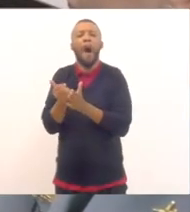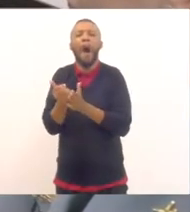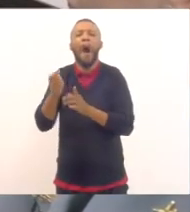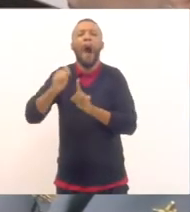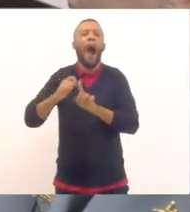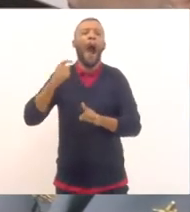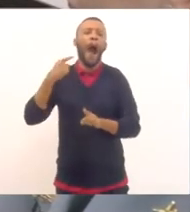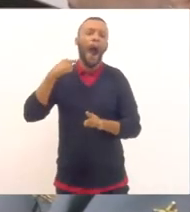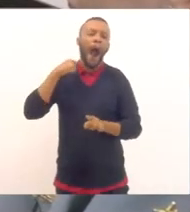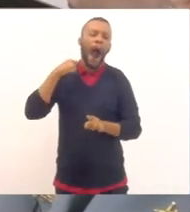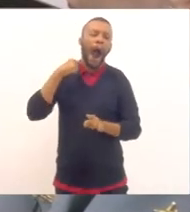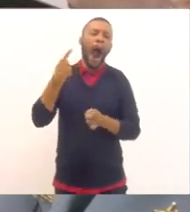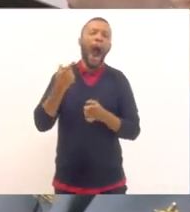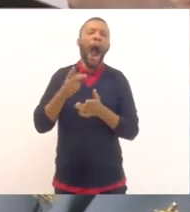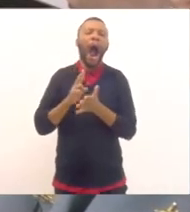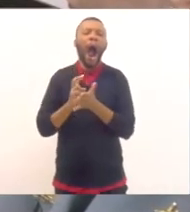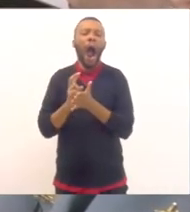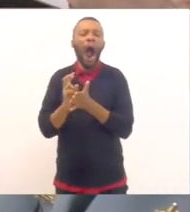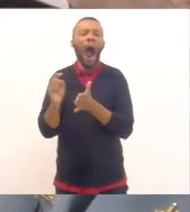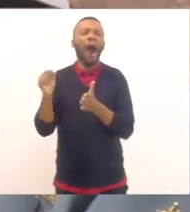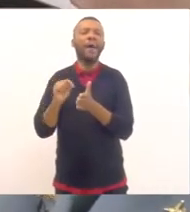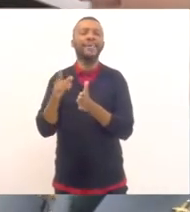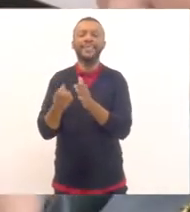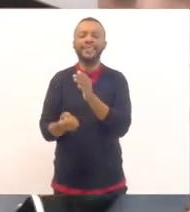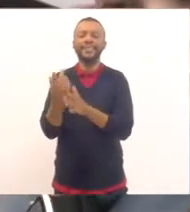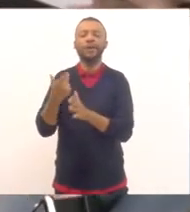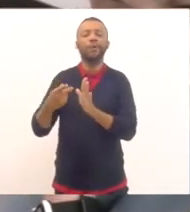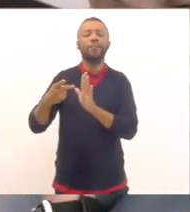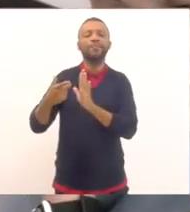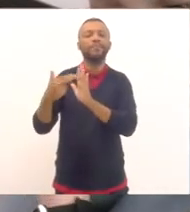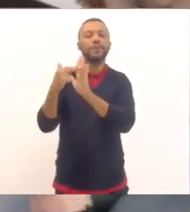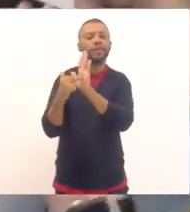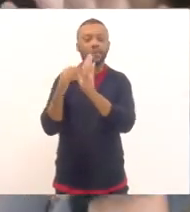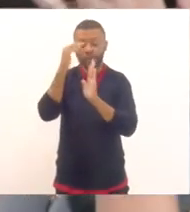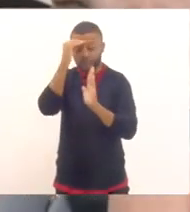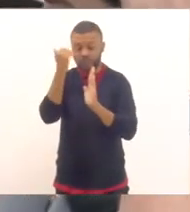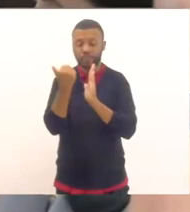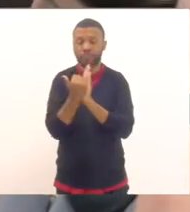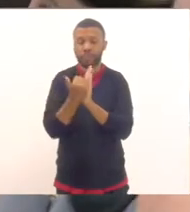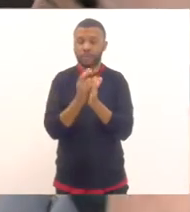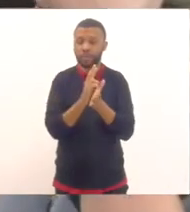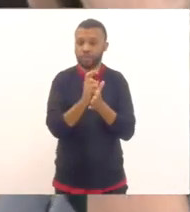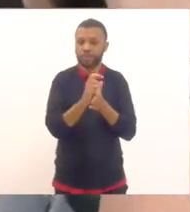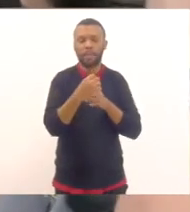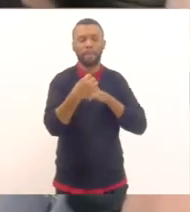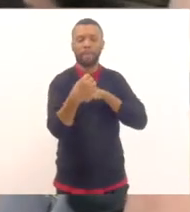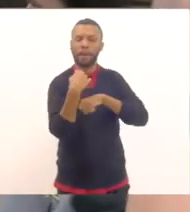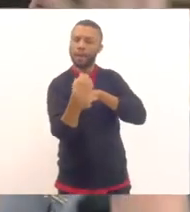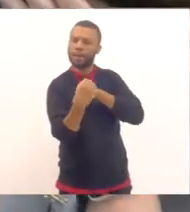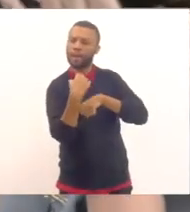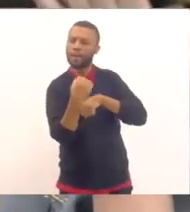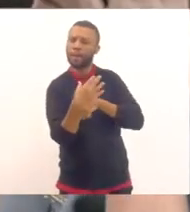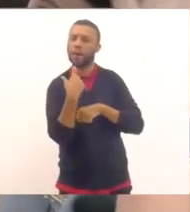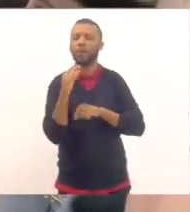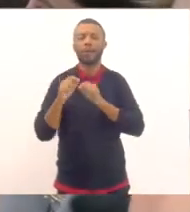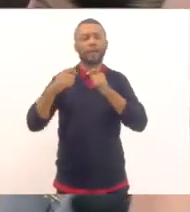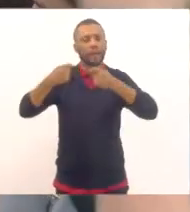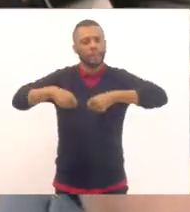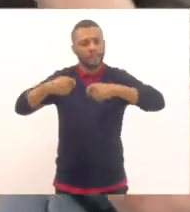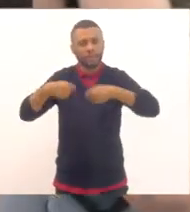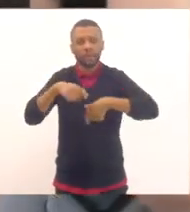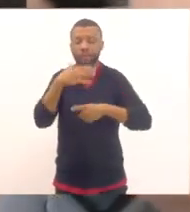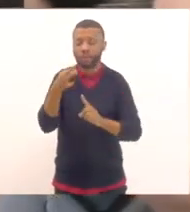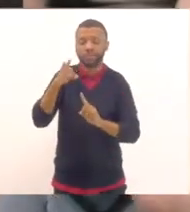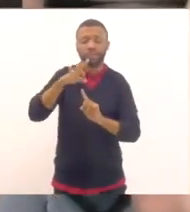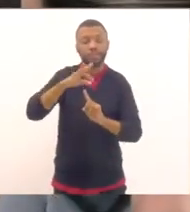SuperVia a gente criou um protocolo a sua TV Então passa para a gente a necessidade dela de qual estação ela gostaria